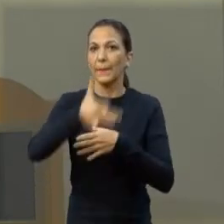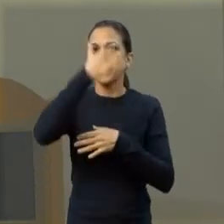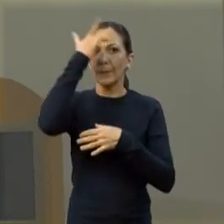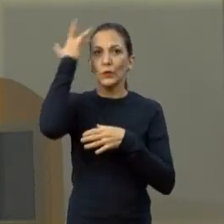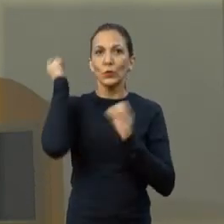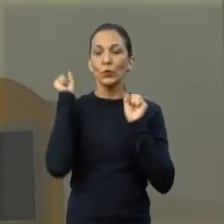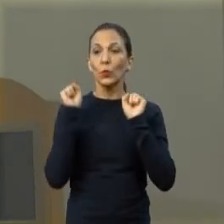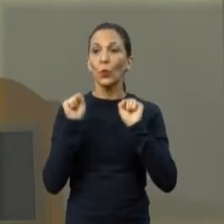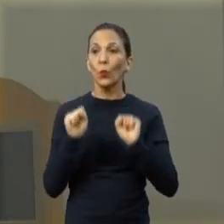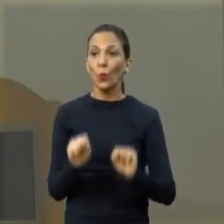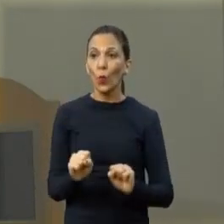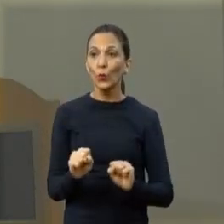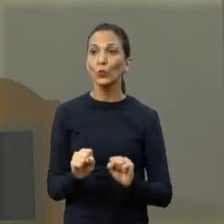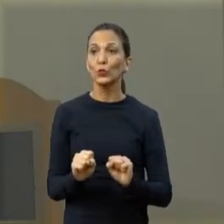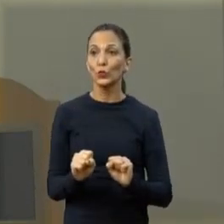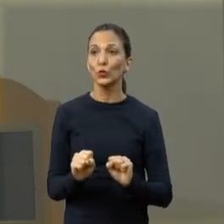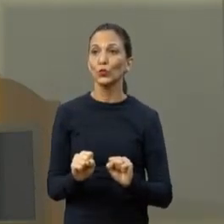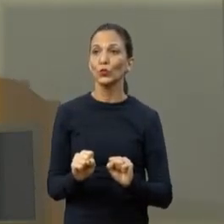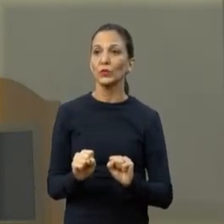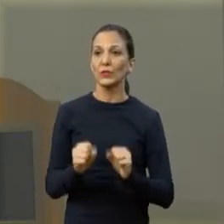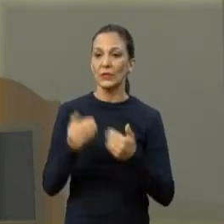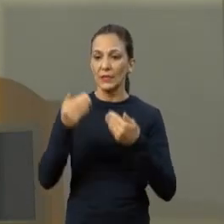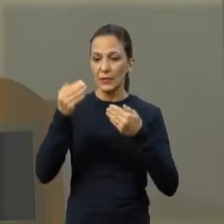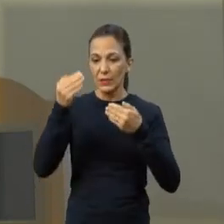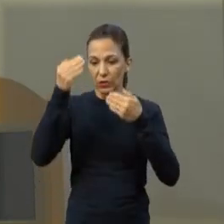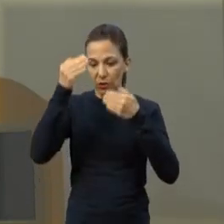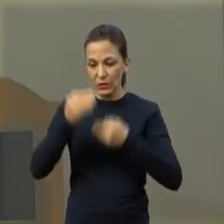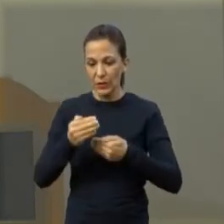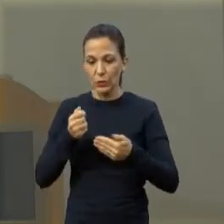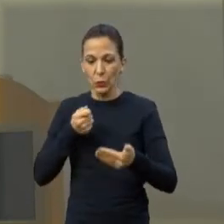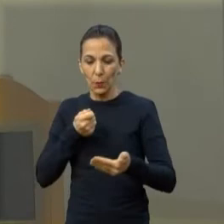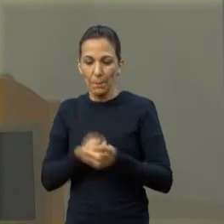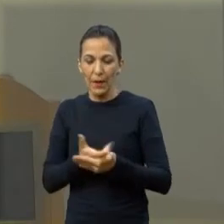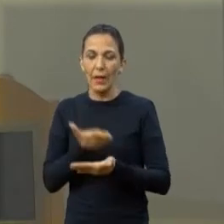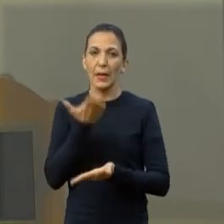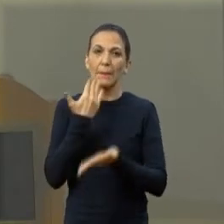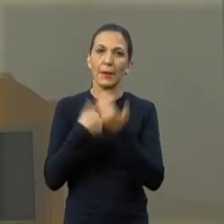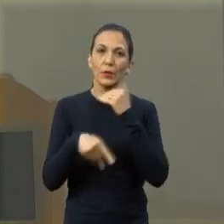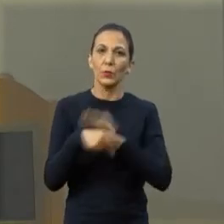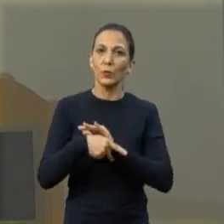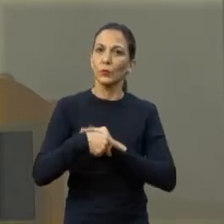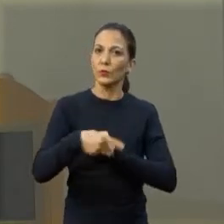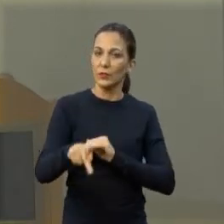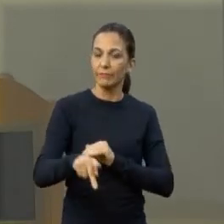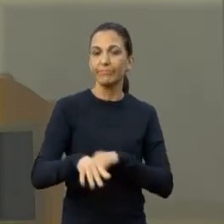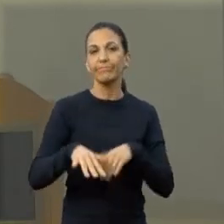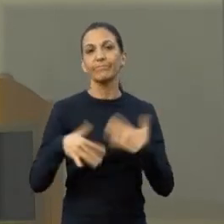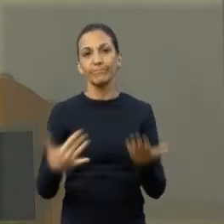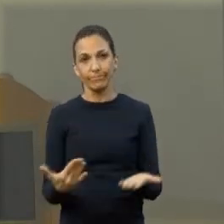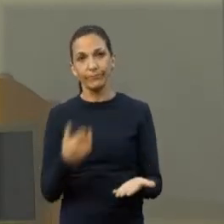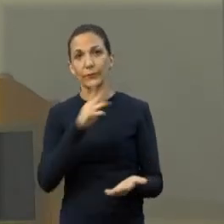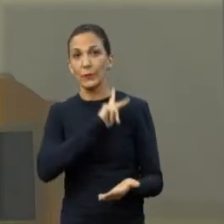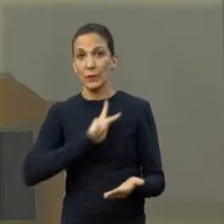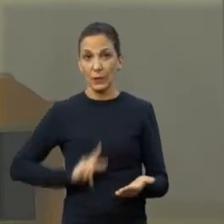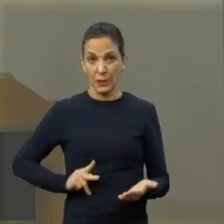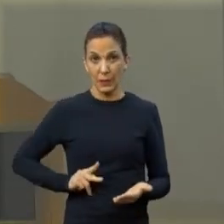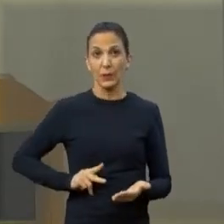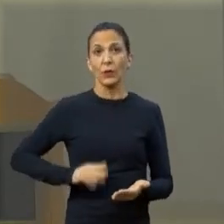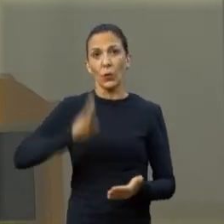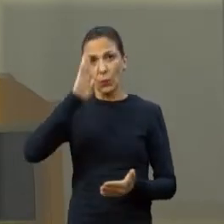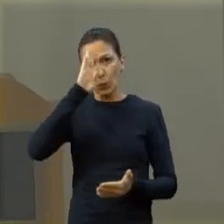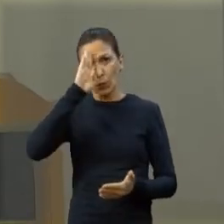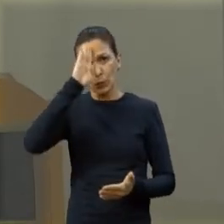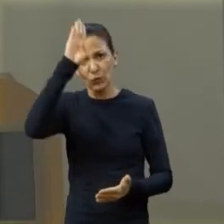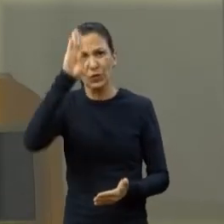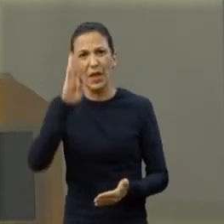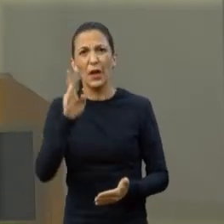possam ter a dignidade comprar seus próprios alimentos então Presidente bolsonaro antes de criticar Araraquara